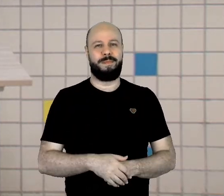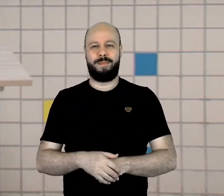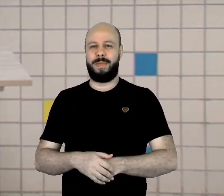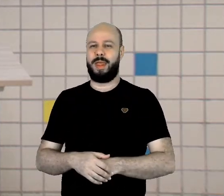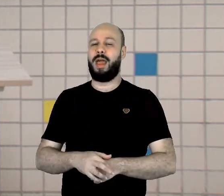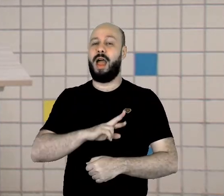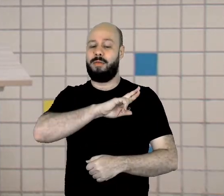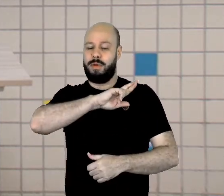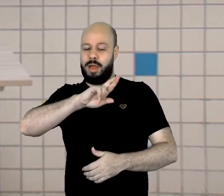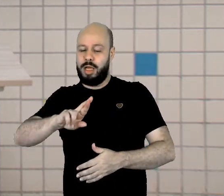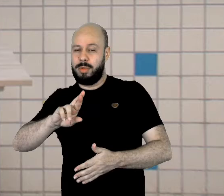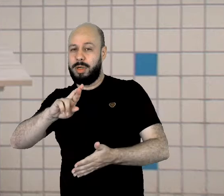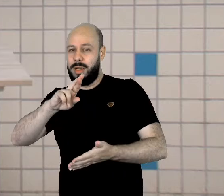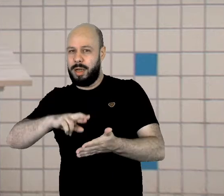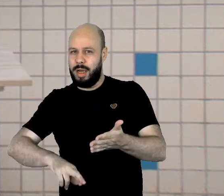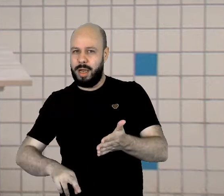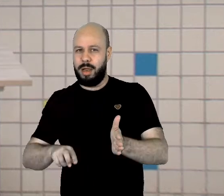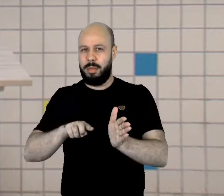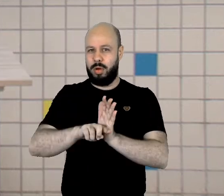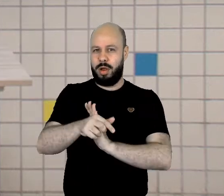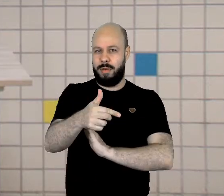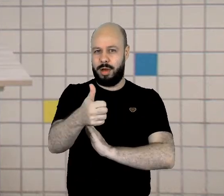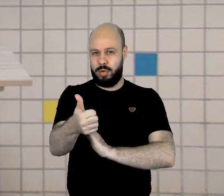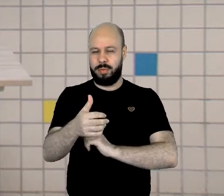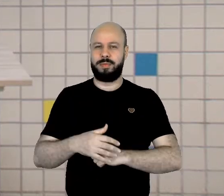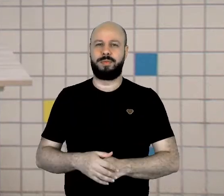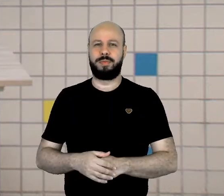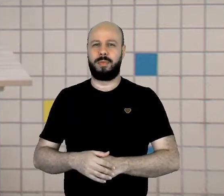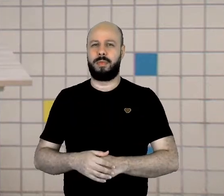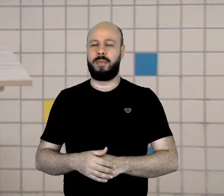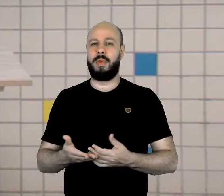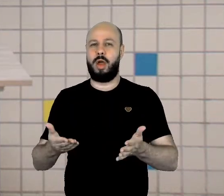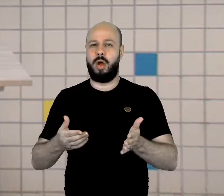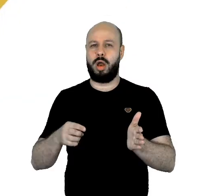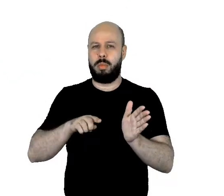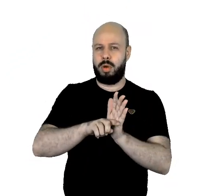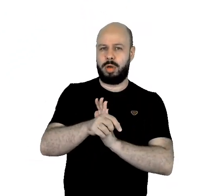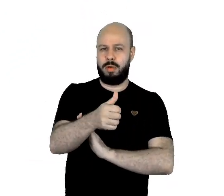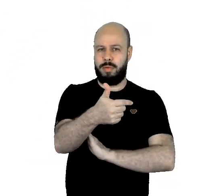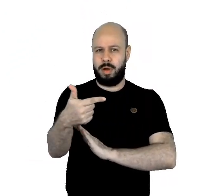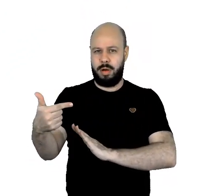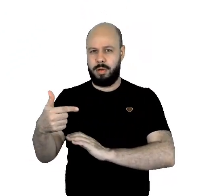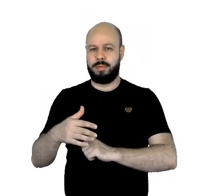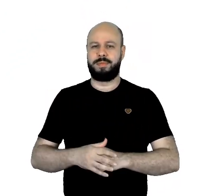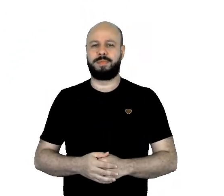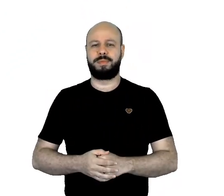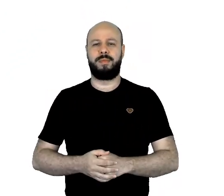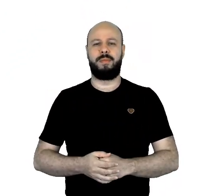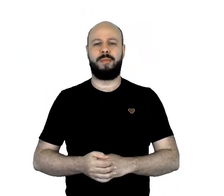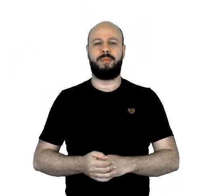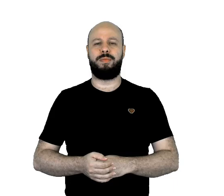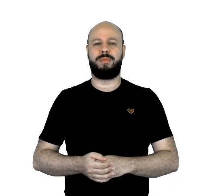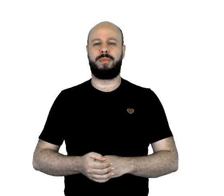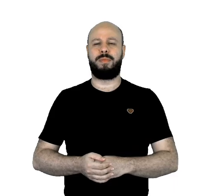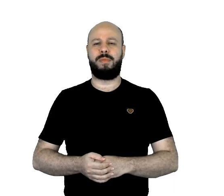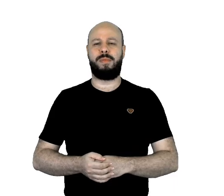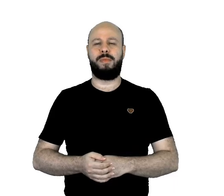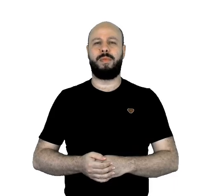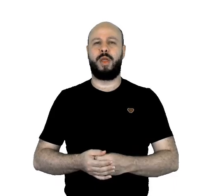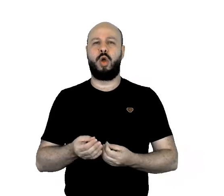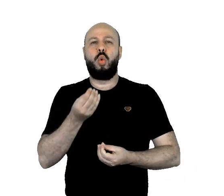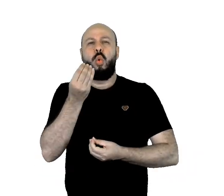na questão 21. Vamos para a questão 22? A questão 22 fala o seguinte: